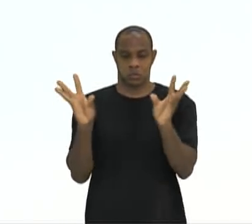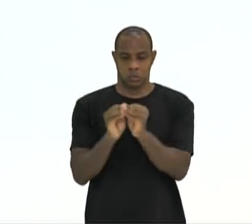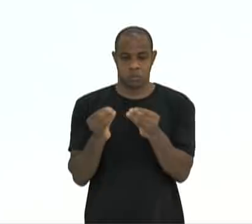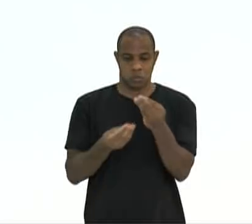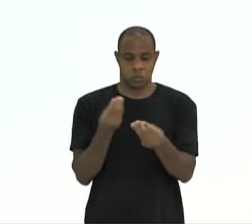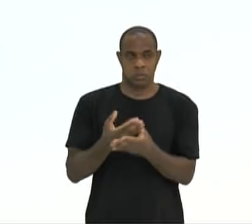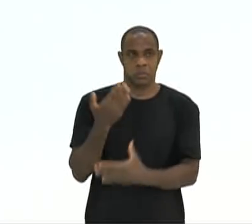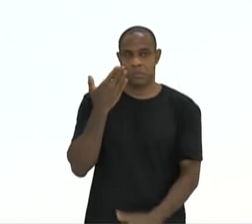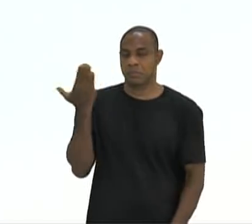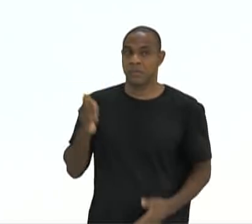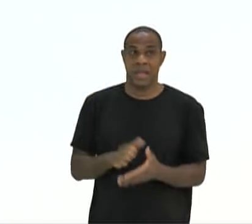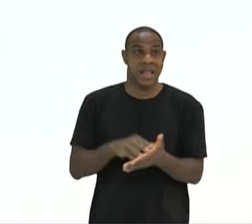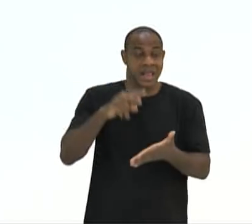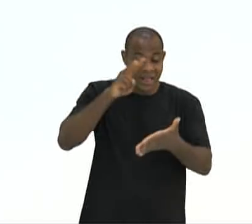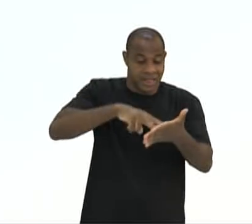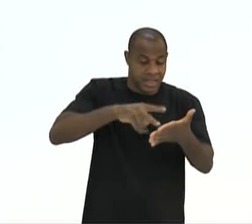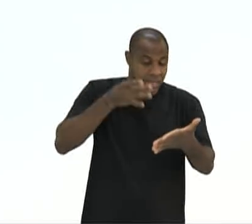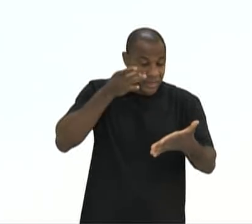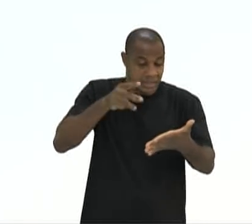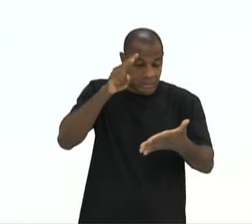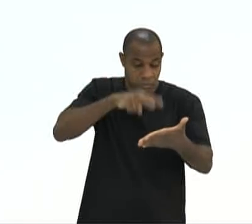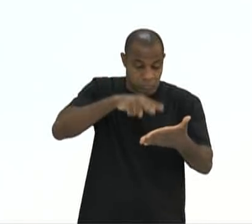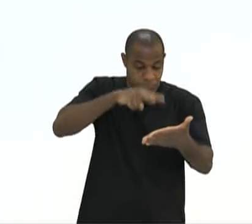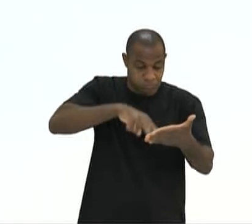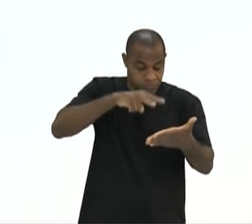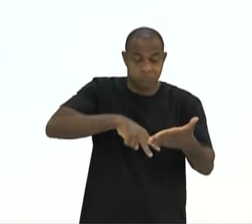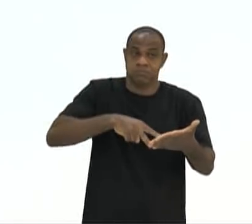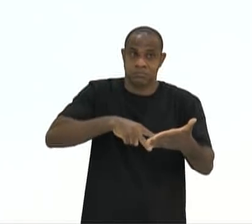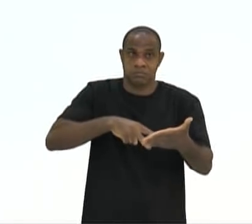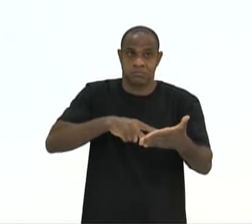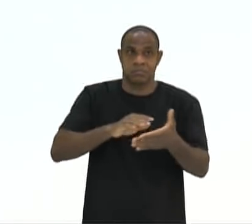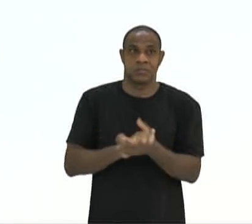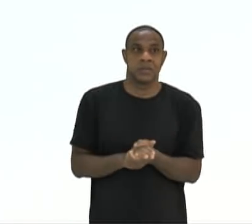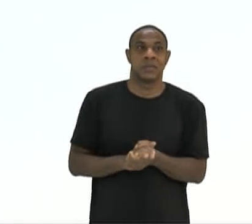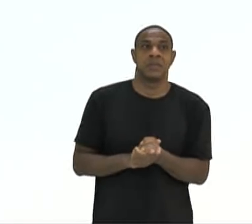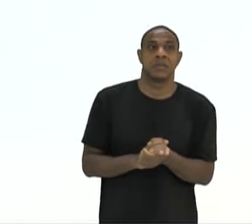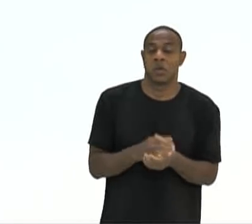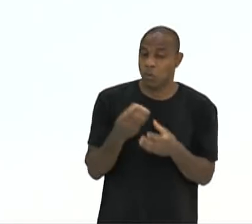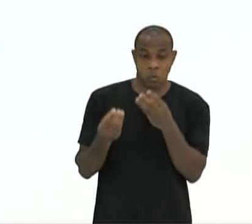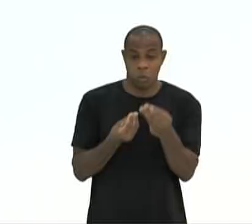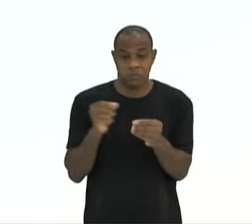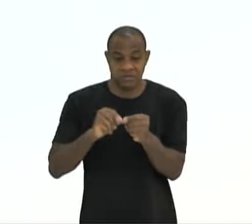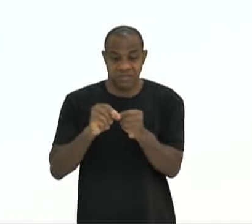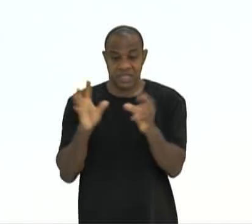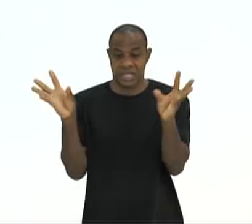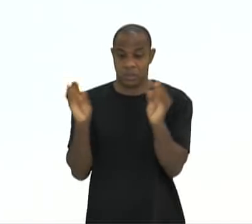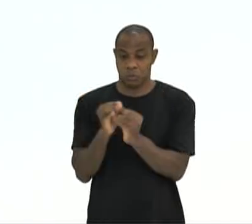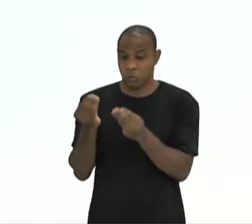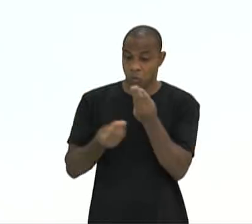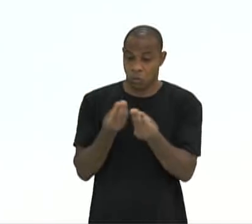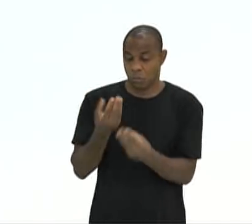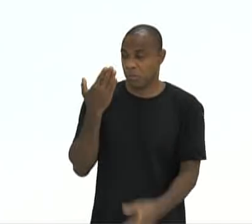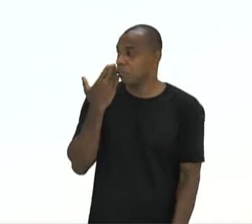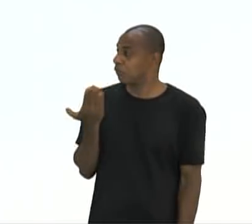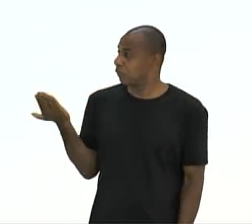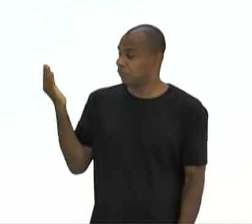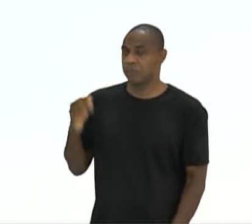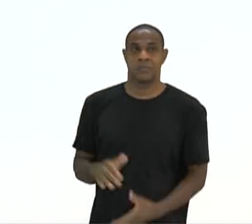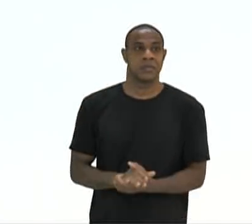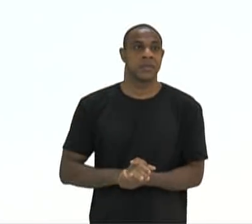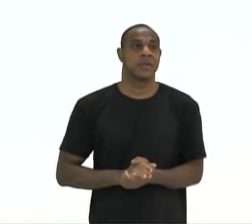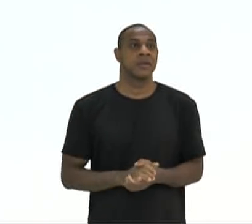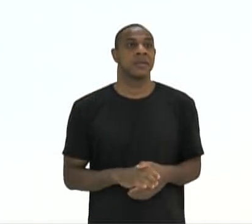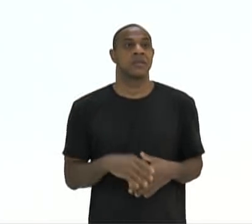reler se preciso, né? Então, no primeiro momento que eu leio um texto, principalmente um texto literário, uma poesia, uma crônica,